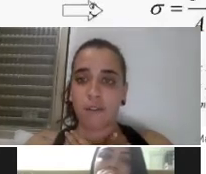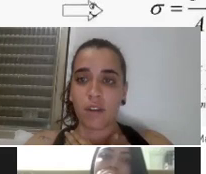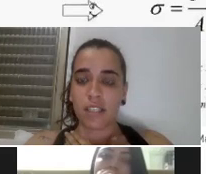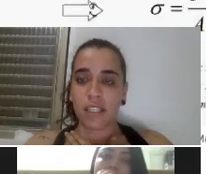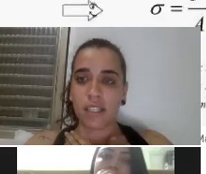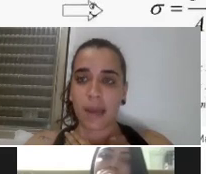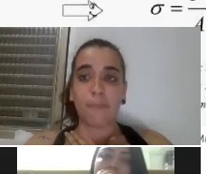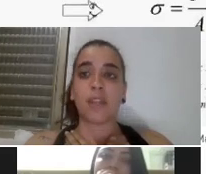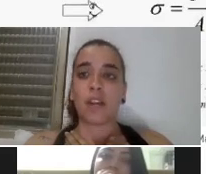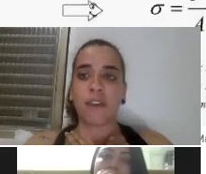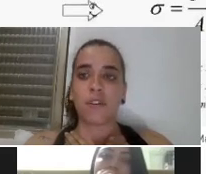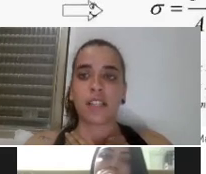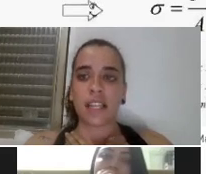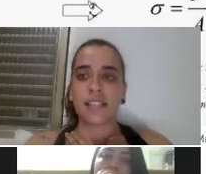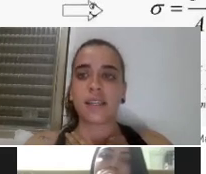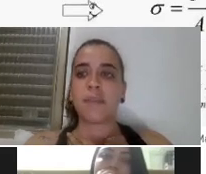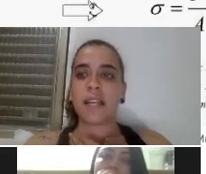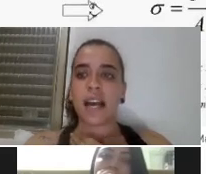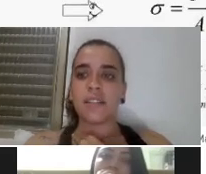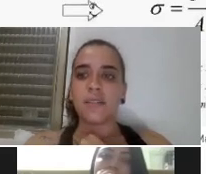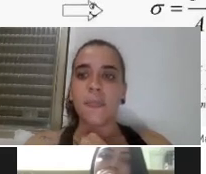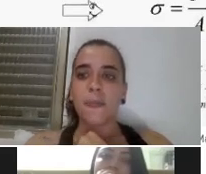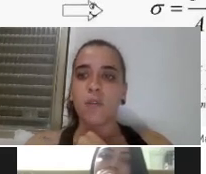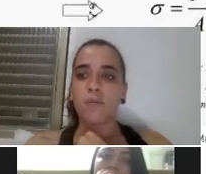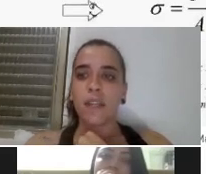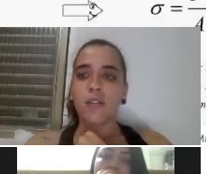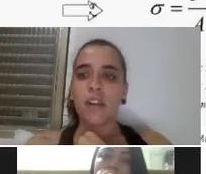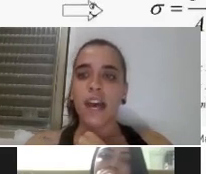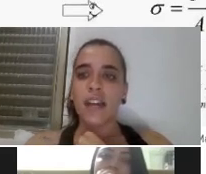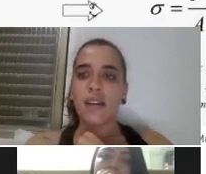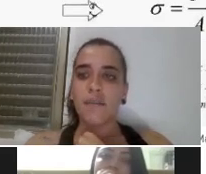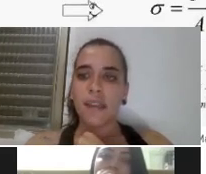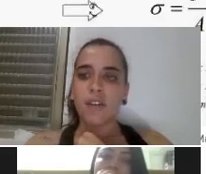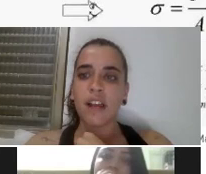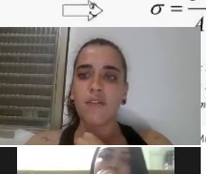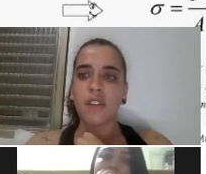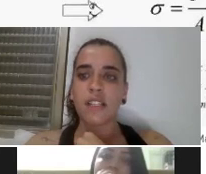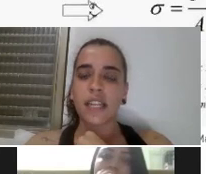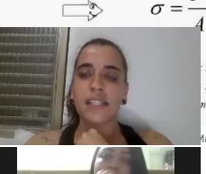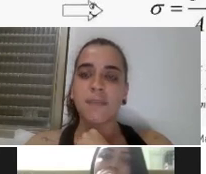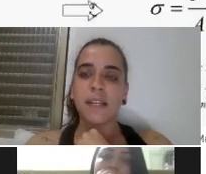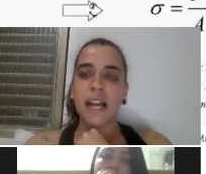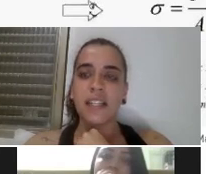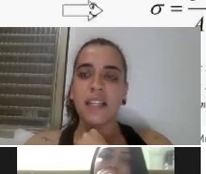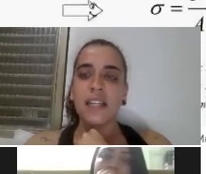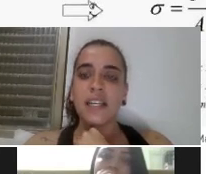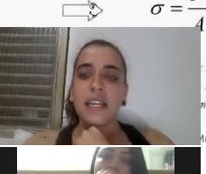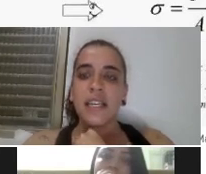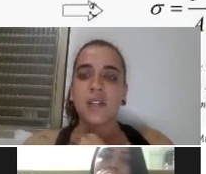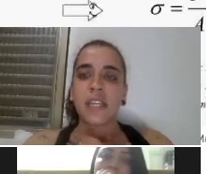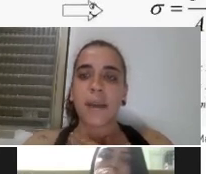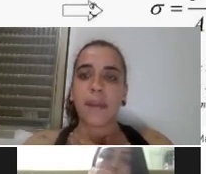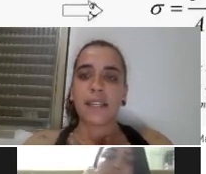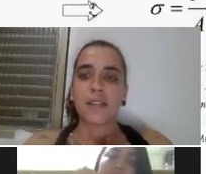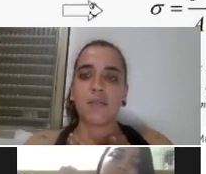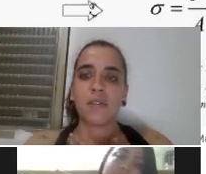maior a força, menor a força que tem que ser aplicada. Então, quanto menor a área, menor a força que tem que ser aplicada.